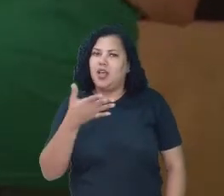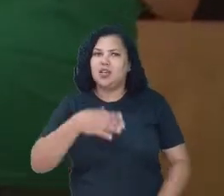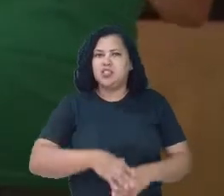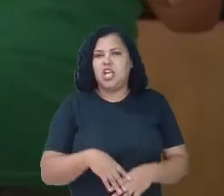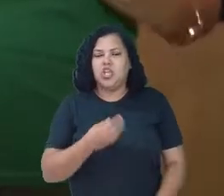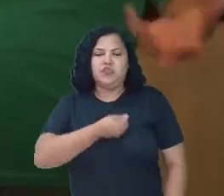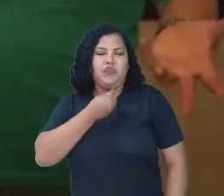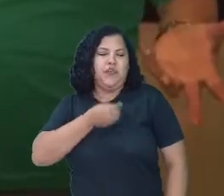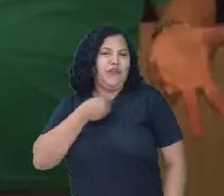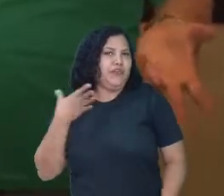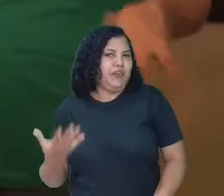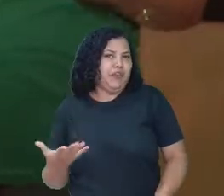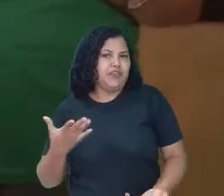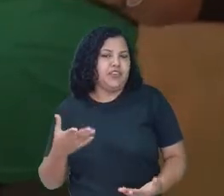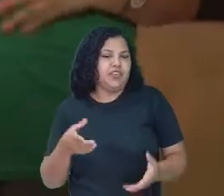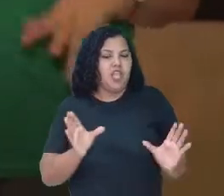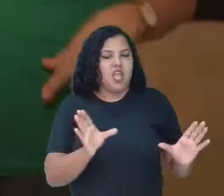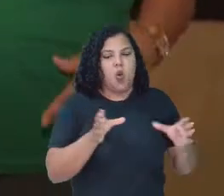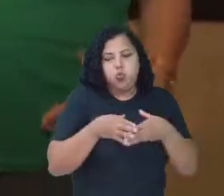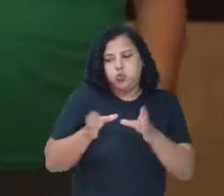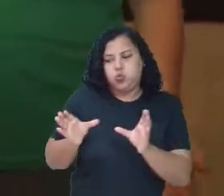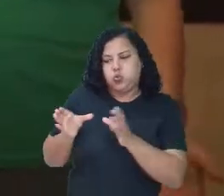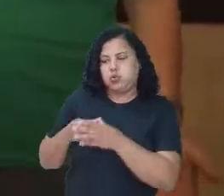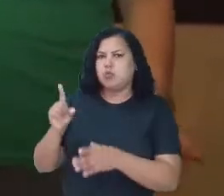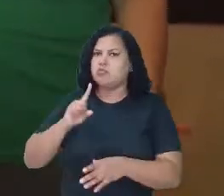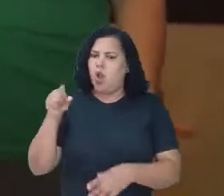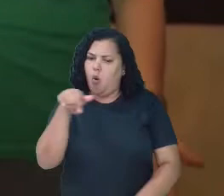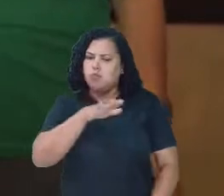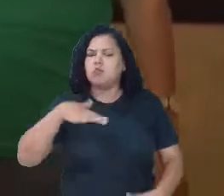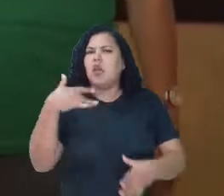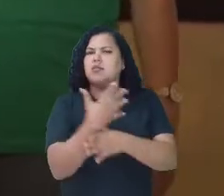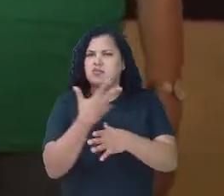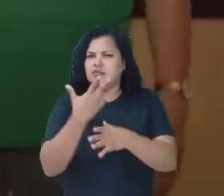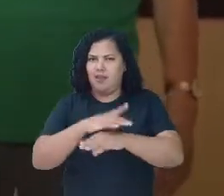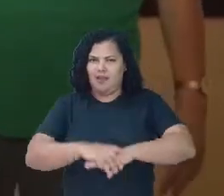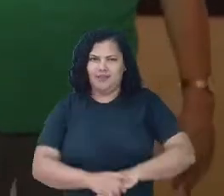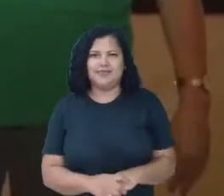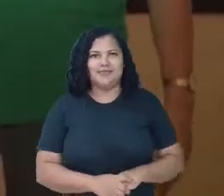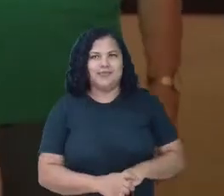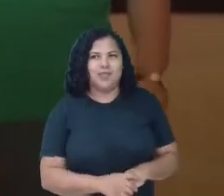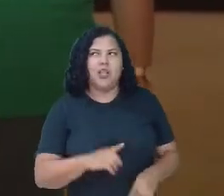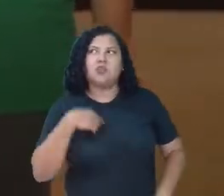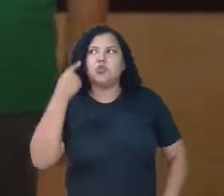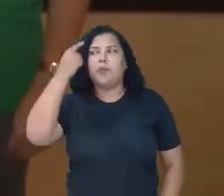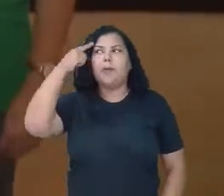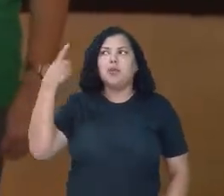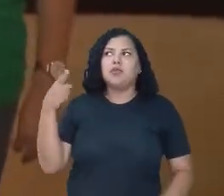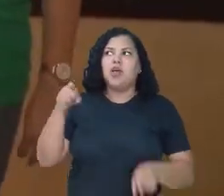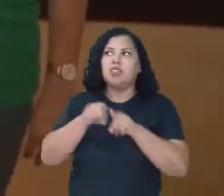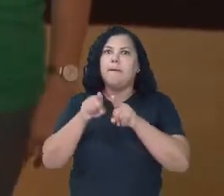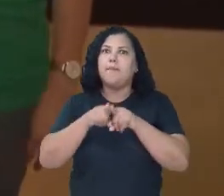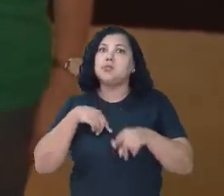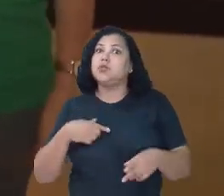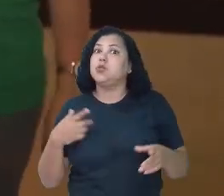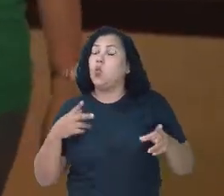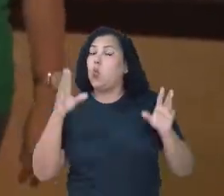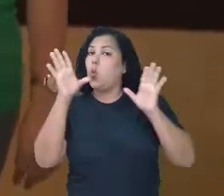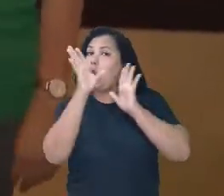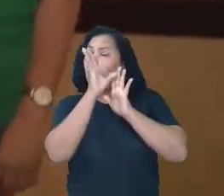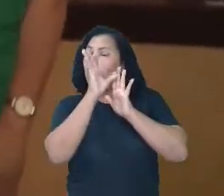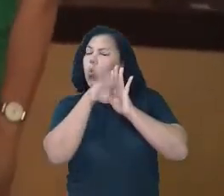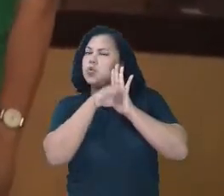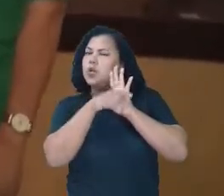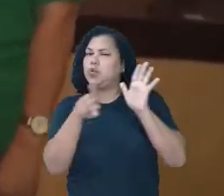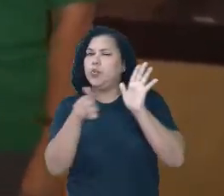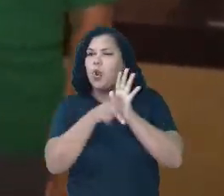aldeias, vivem nas cidades, né? Nos E não centros os torna urbanos. menos indígena. Não, E a gente pensar também o próprio conceito de tecnologia. Porque